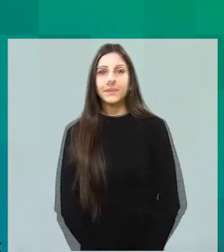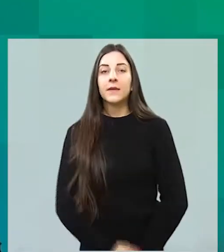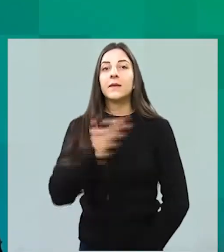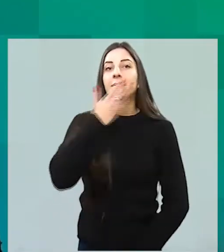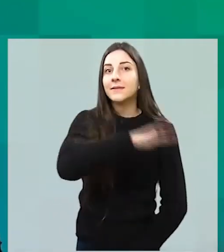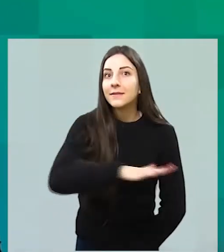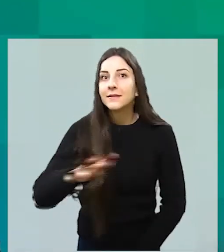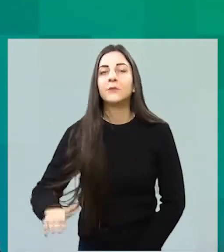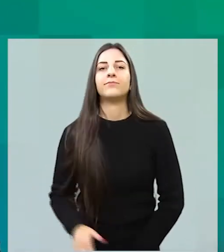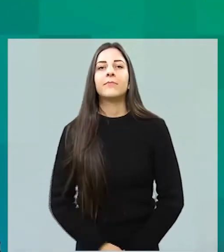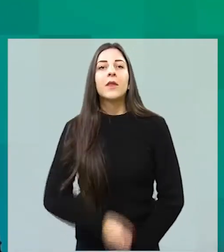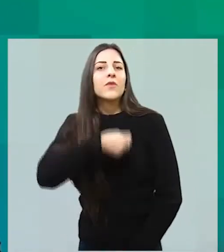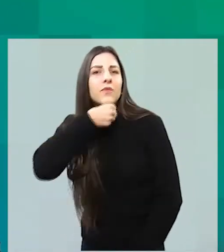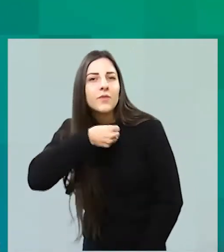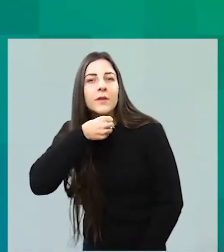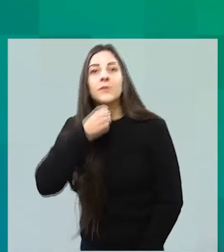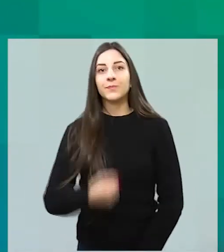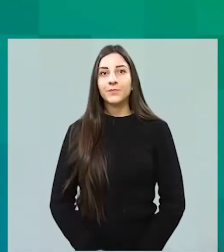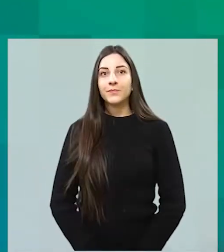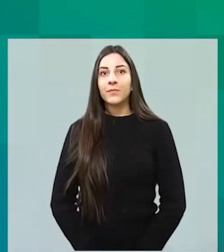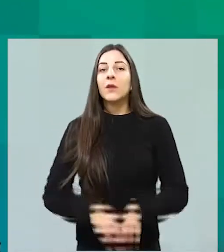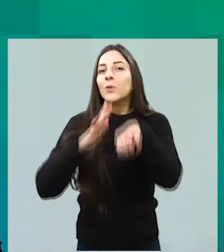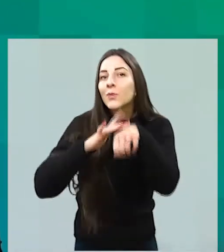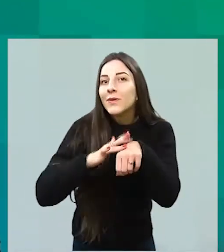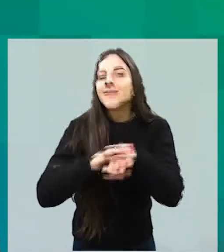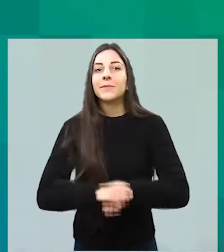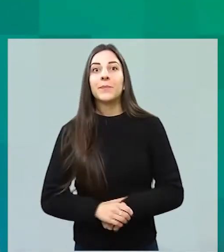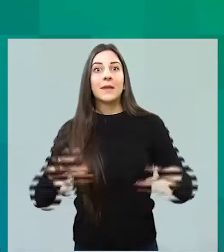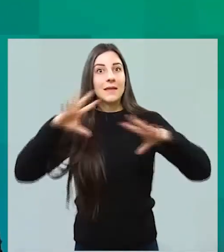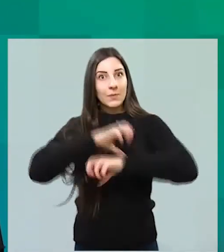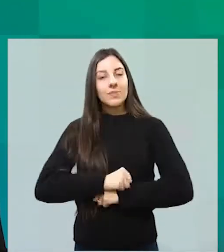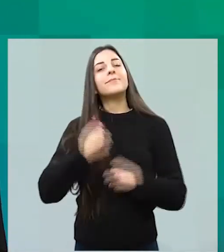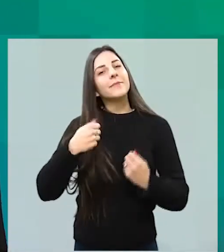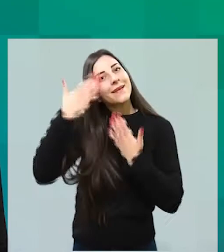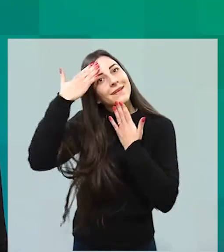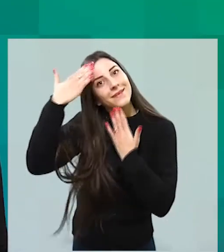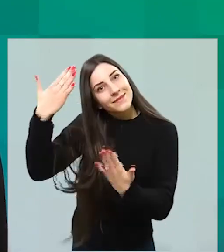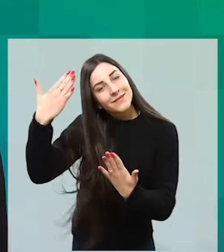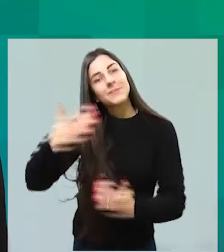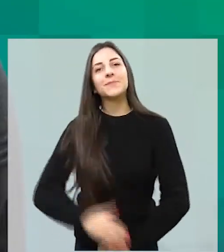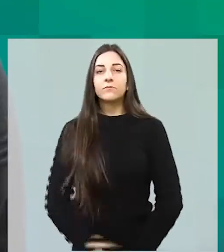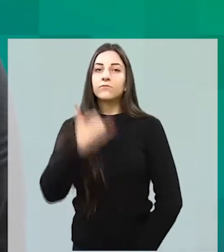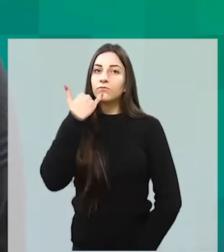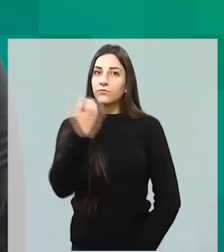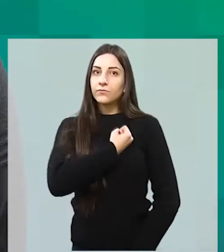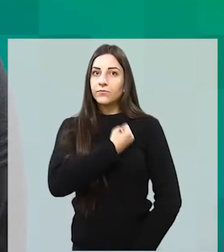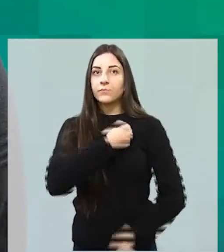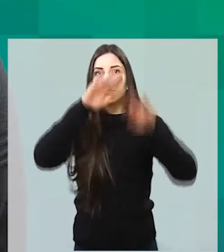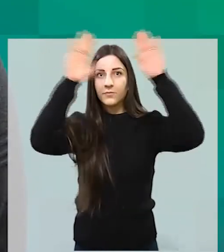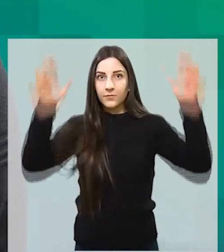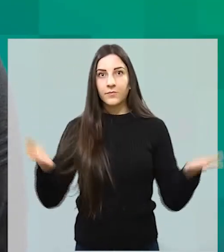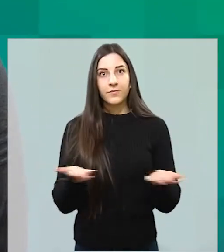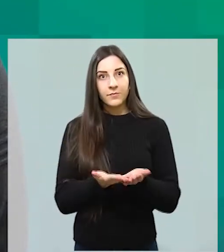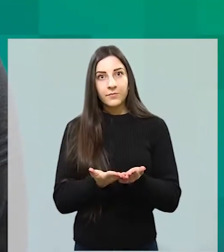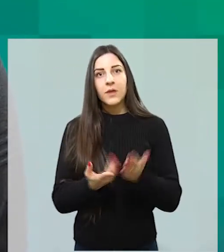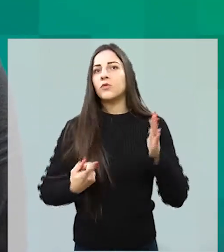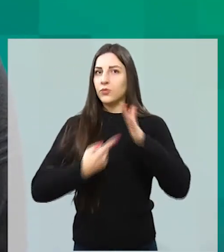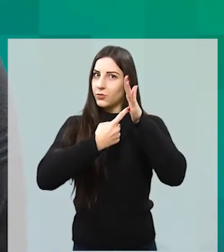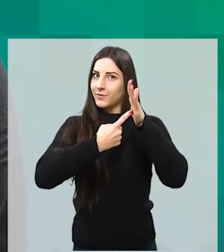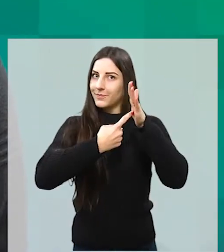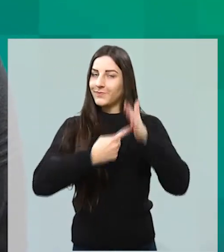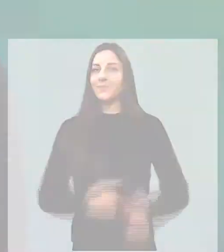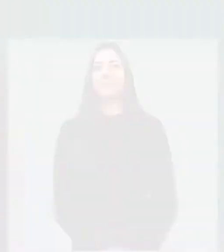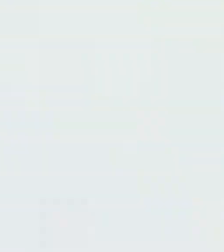crianças, os idosos, os doentes e os animaizinhos agradecem. Ligue para o número que está na tela